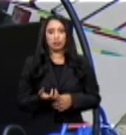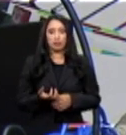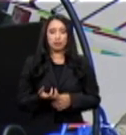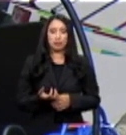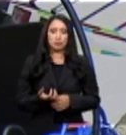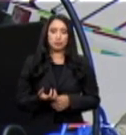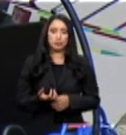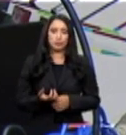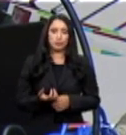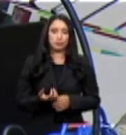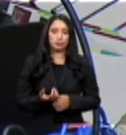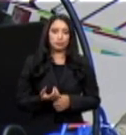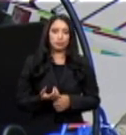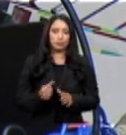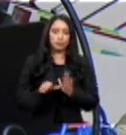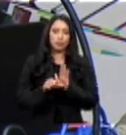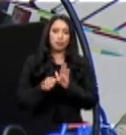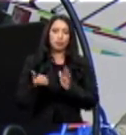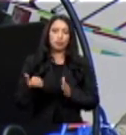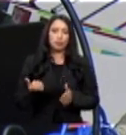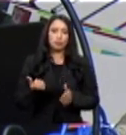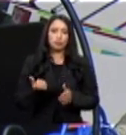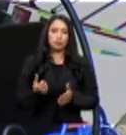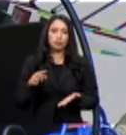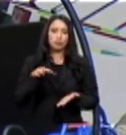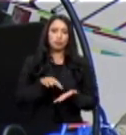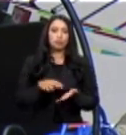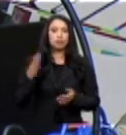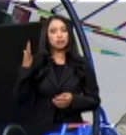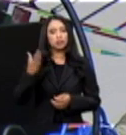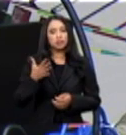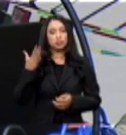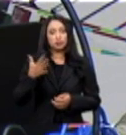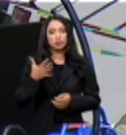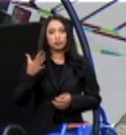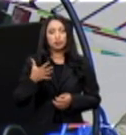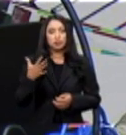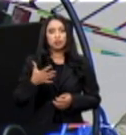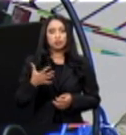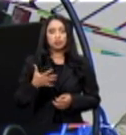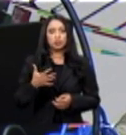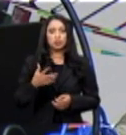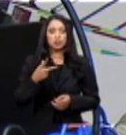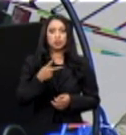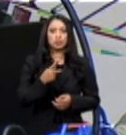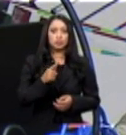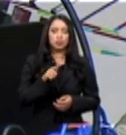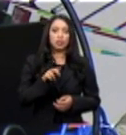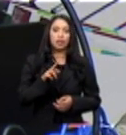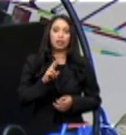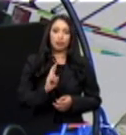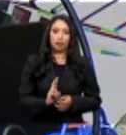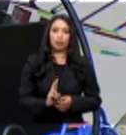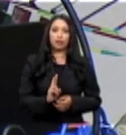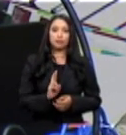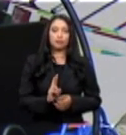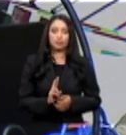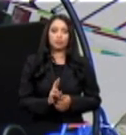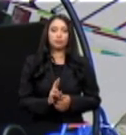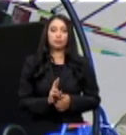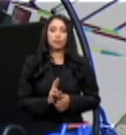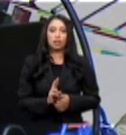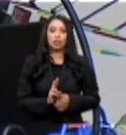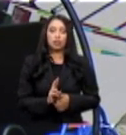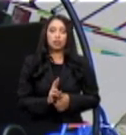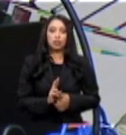anotar do que, especialmente a primeira sustentação do eminente procurador-geral da República, foi dito, em primeiro lugar, quanto